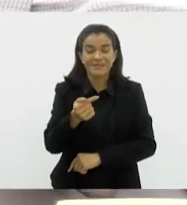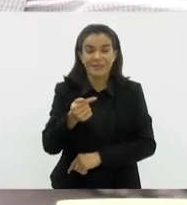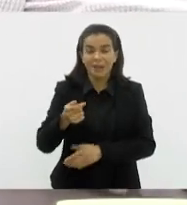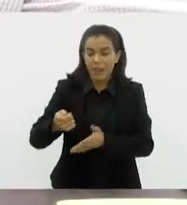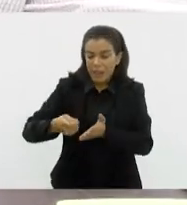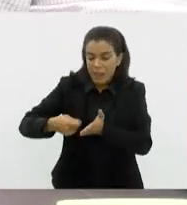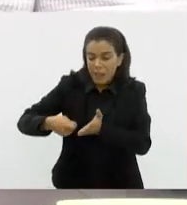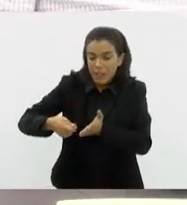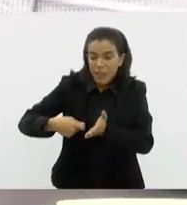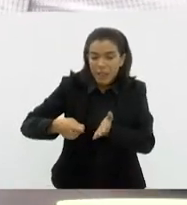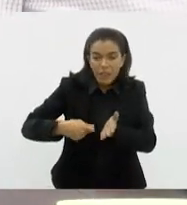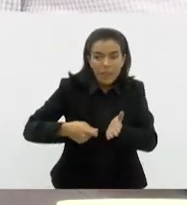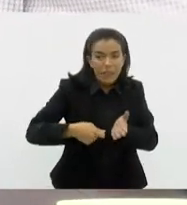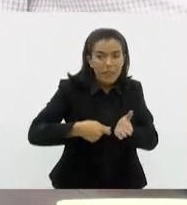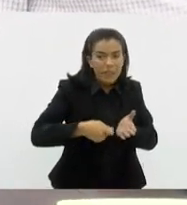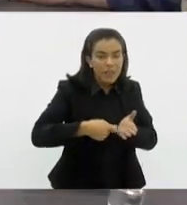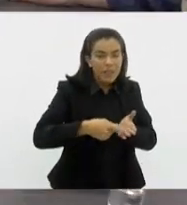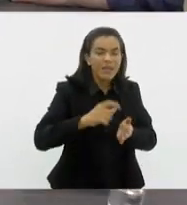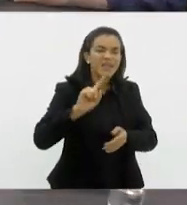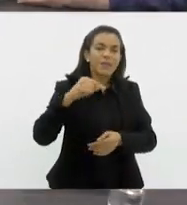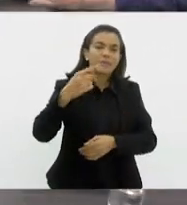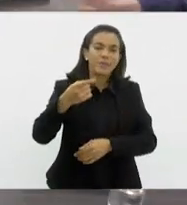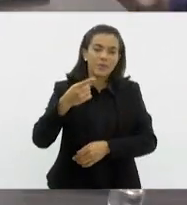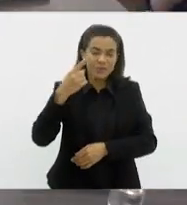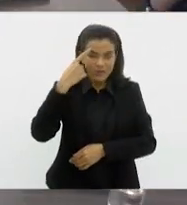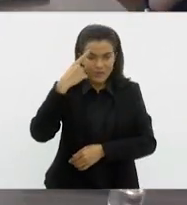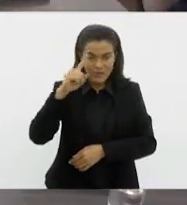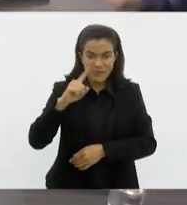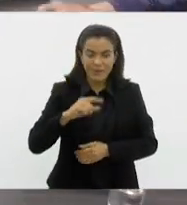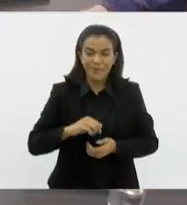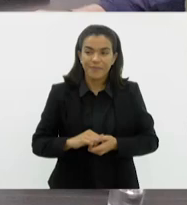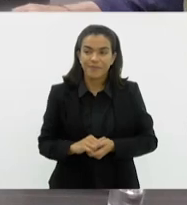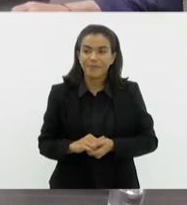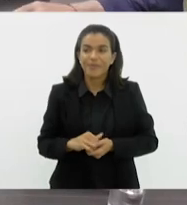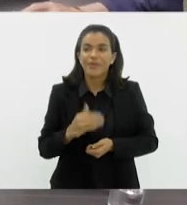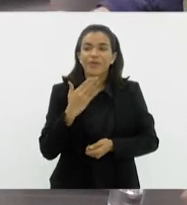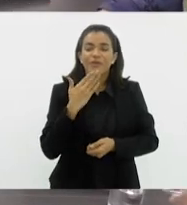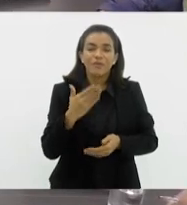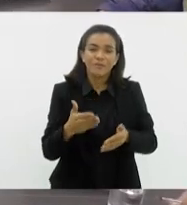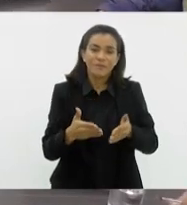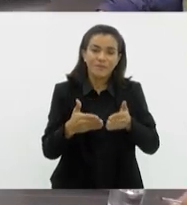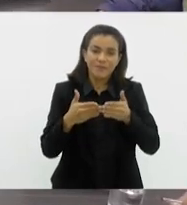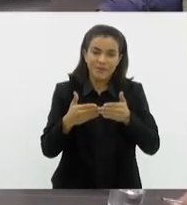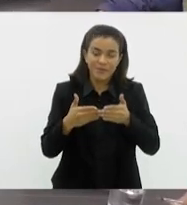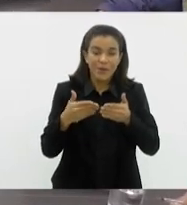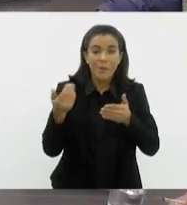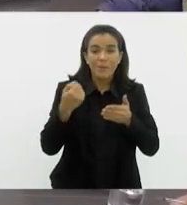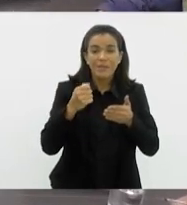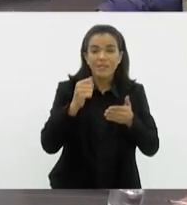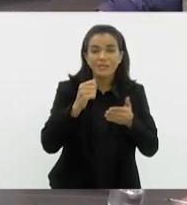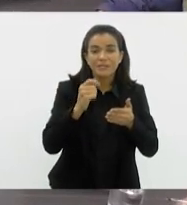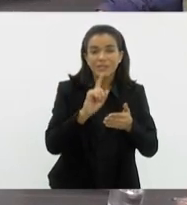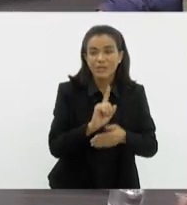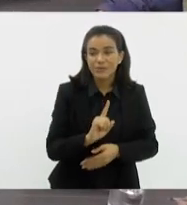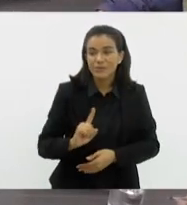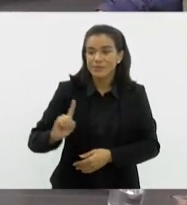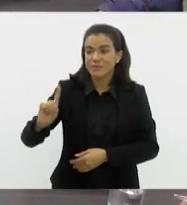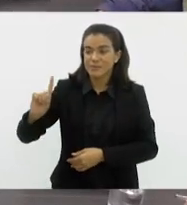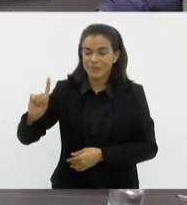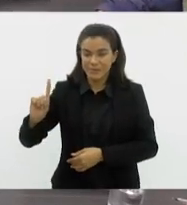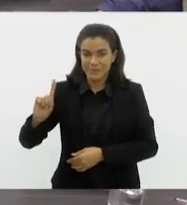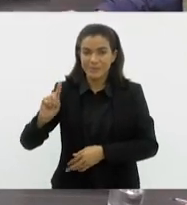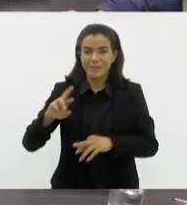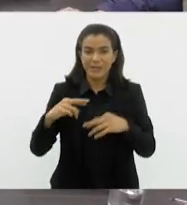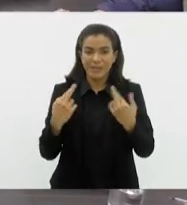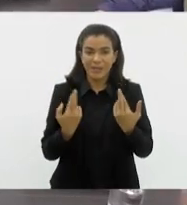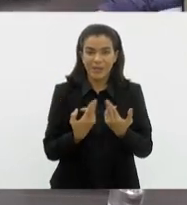que a gente não vota? Bom, fica para outro dia. Presidente, eu vou pedir licença, eu vou ter que sair da reunião da CCJ, deputada,